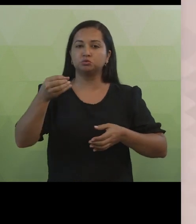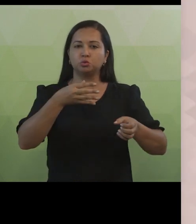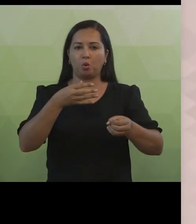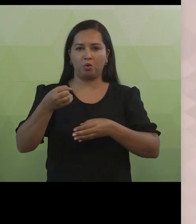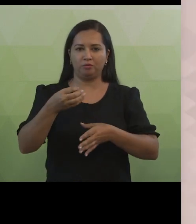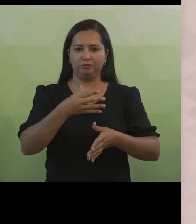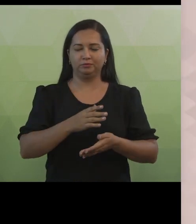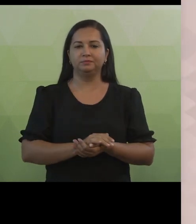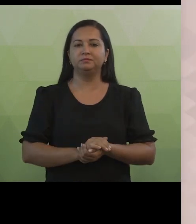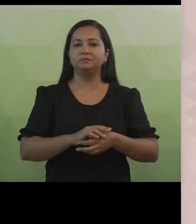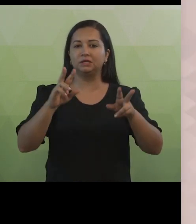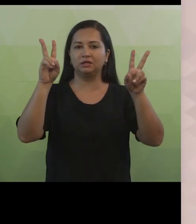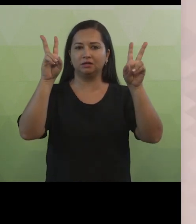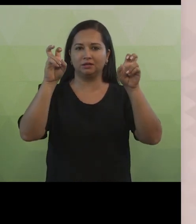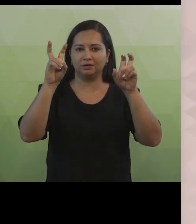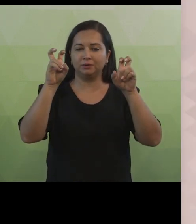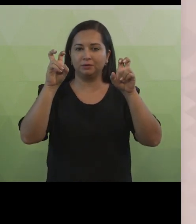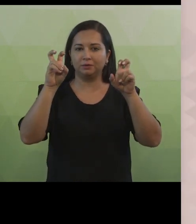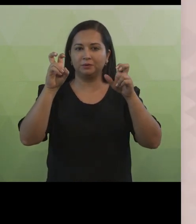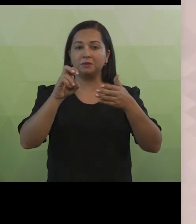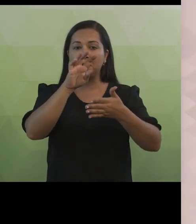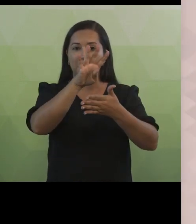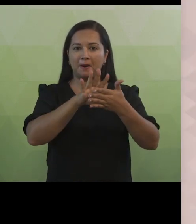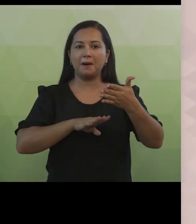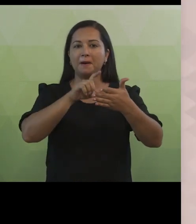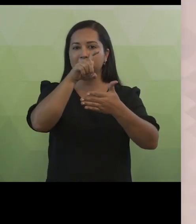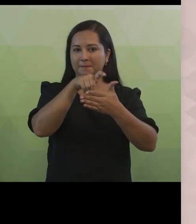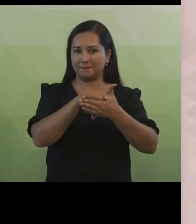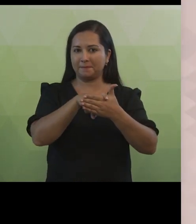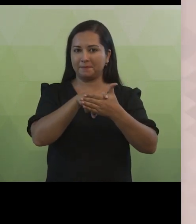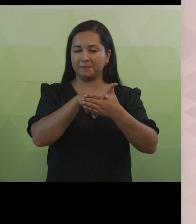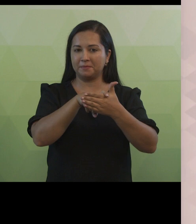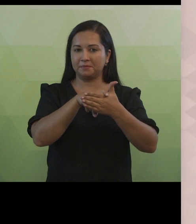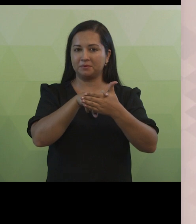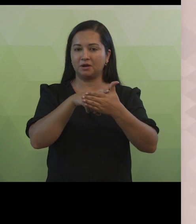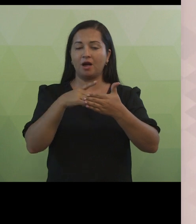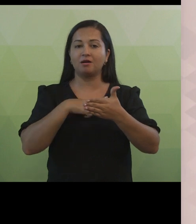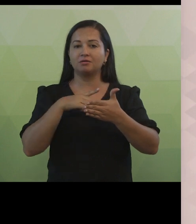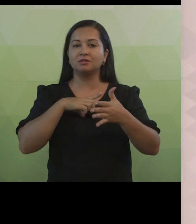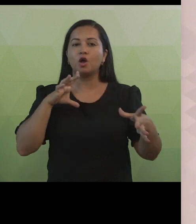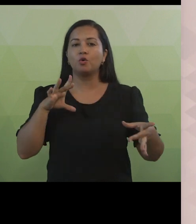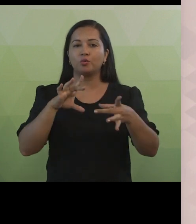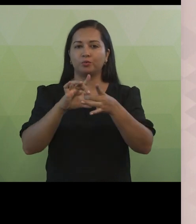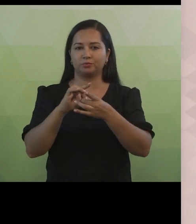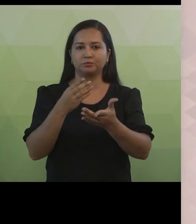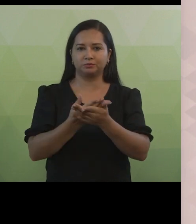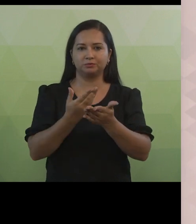O tema da aula 3 é Programação Orientada a Objetos, como continuação da aula anterior.